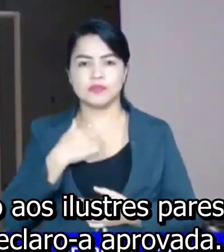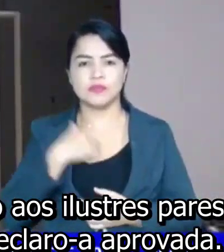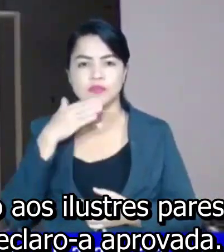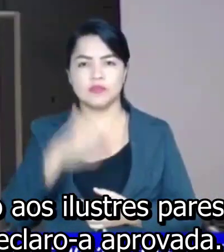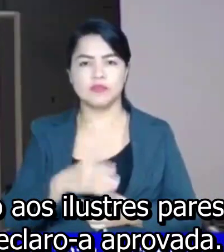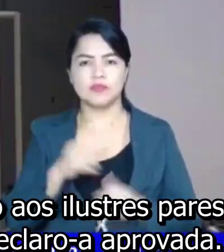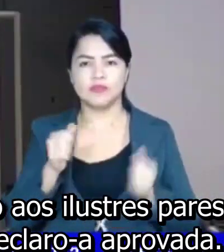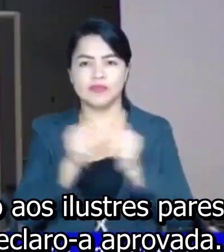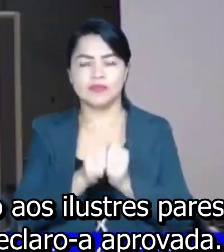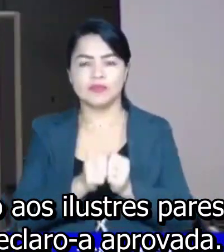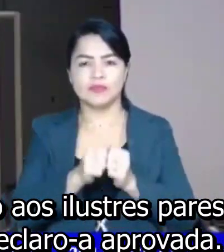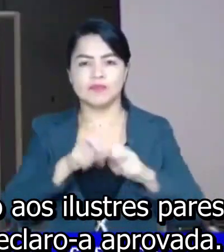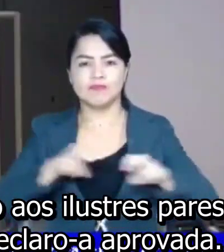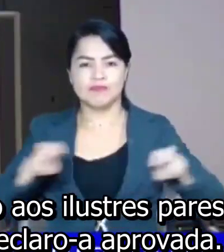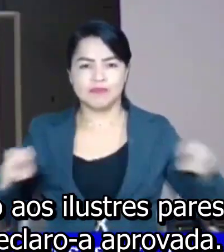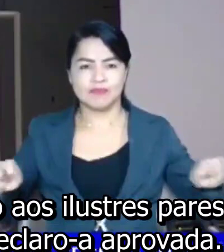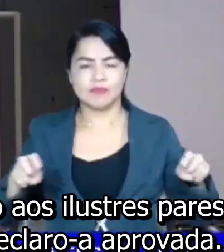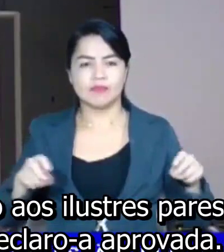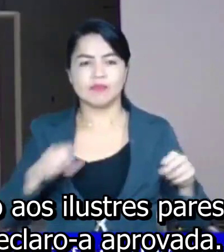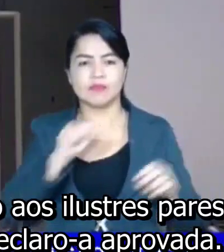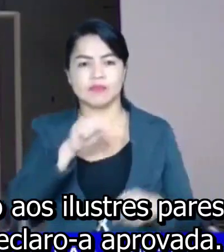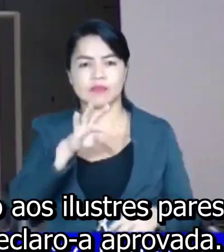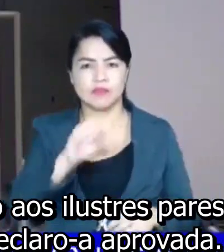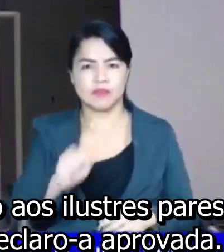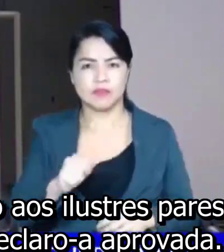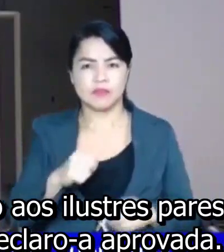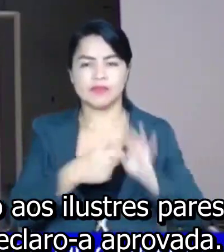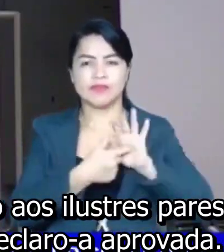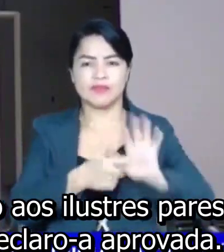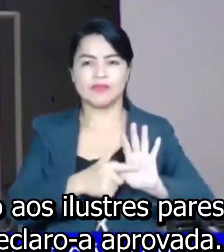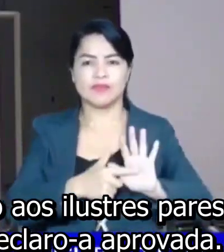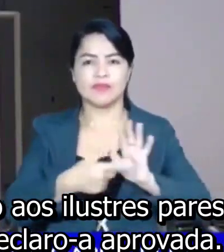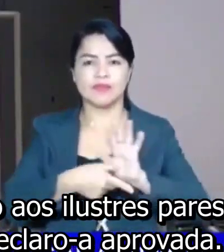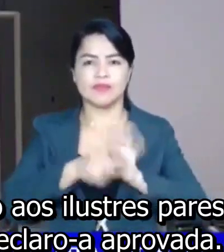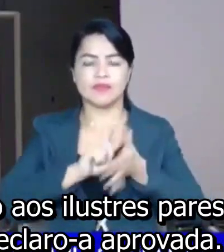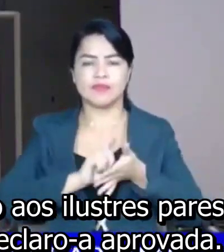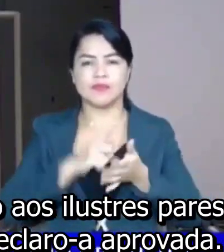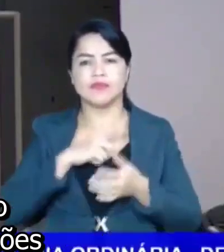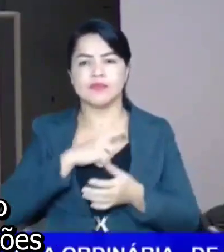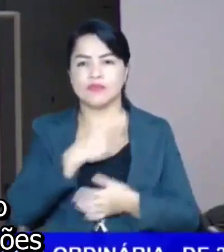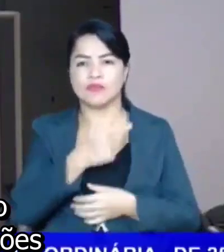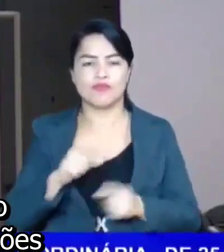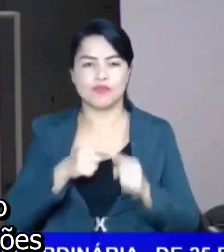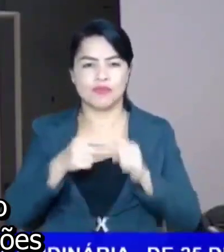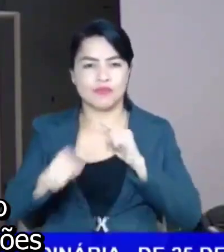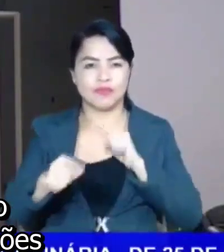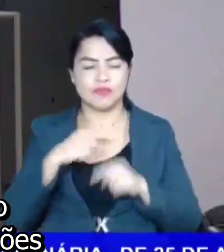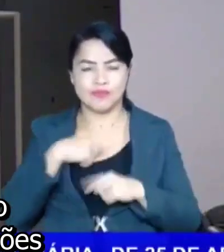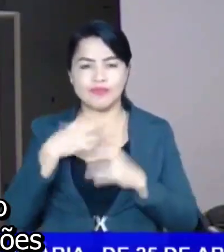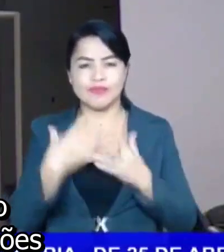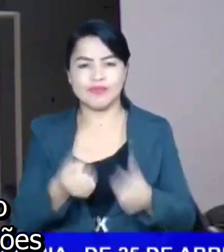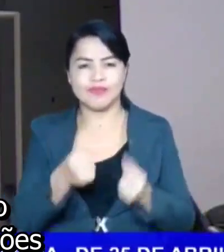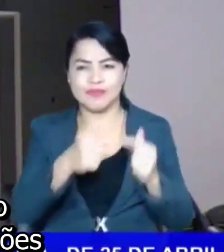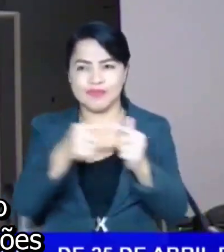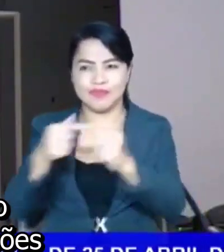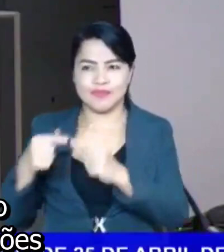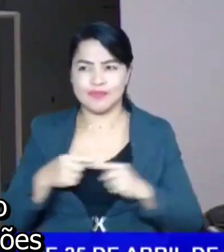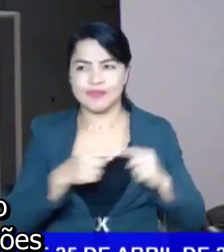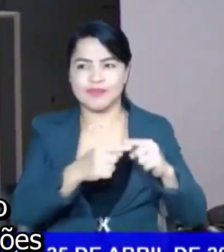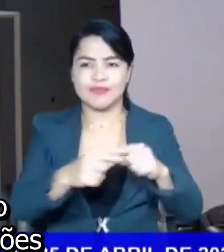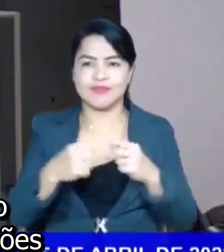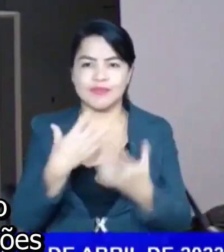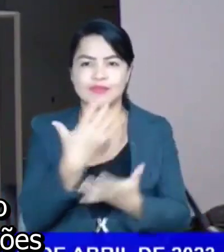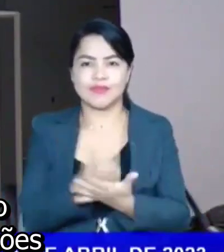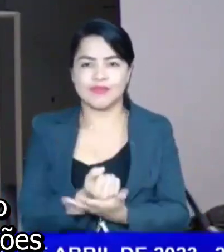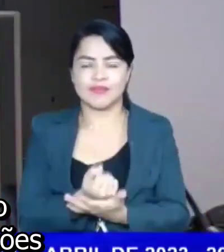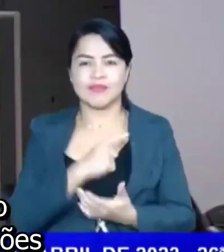mesa do desembargador João Lages, fazendo leitura dos papéis. Declaro-a aprovada. Teremos hoje